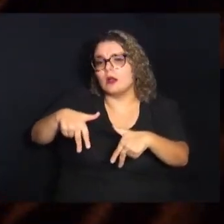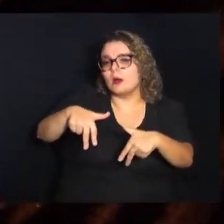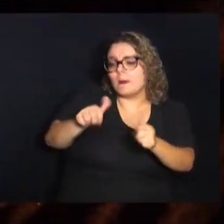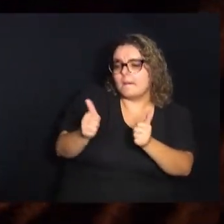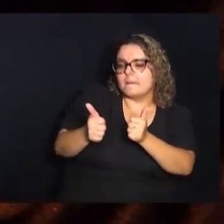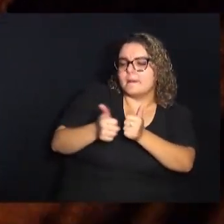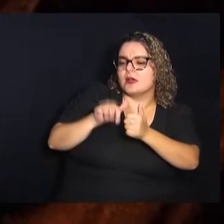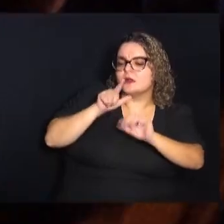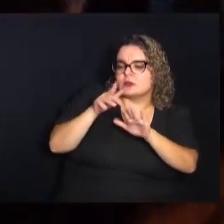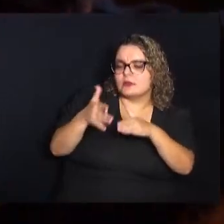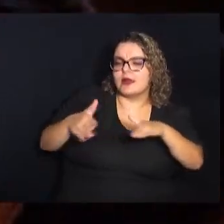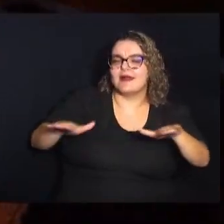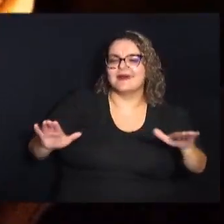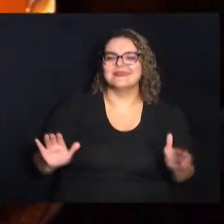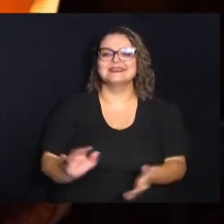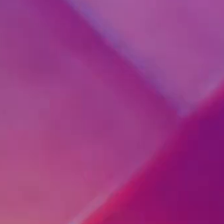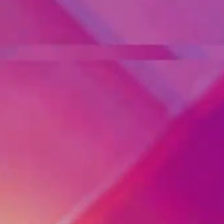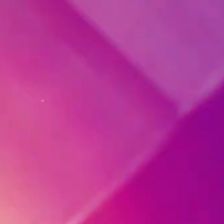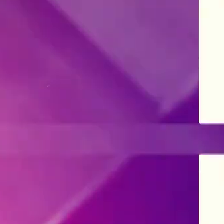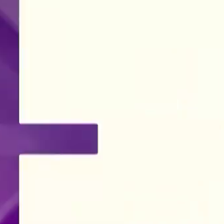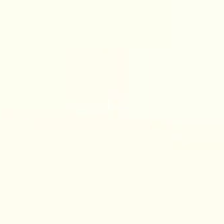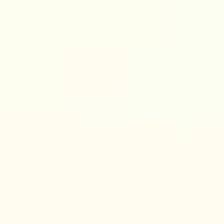à beira-mar.